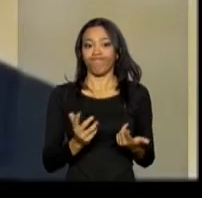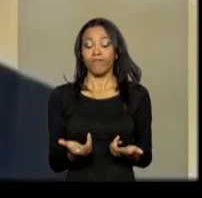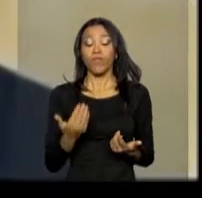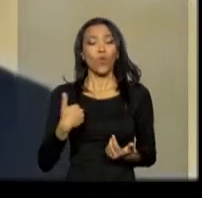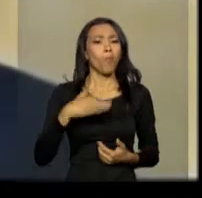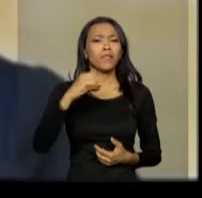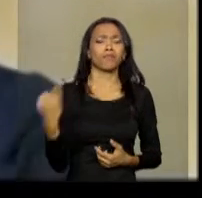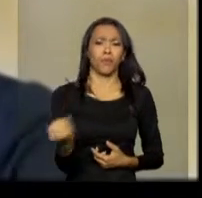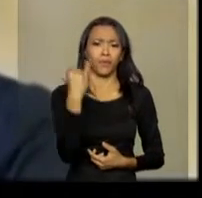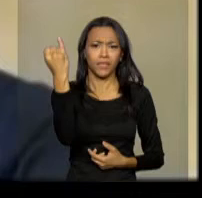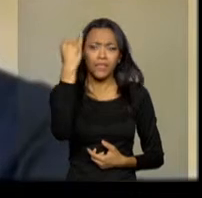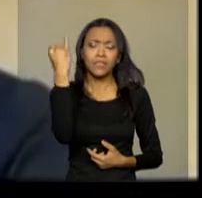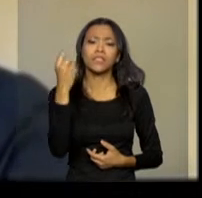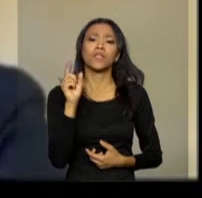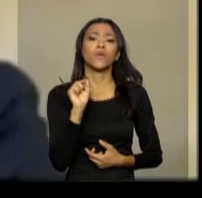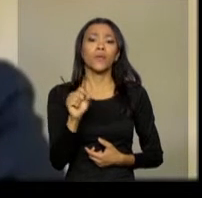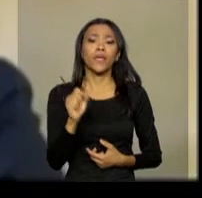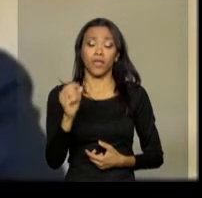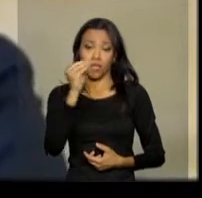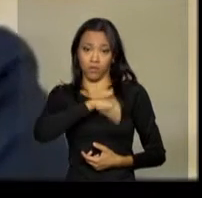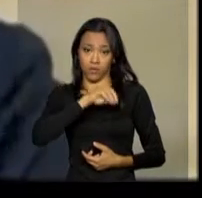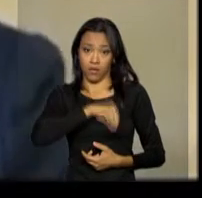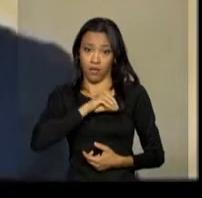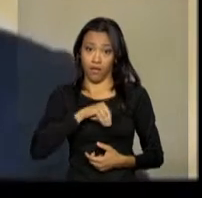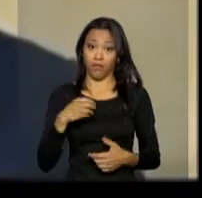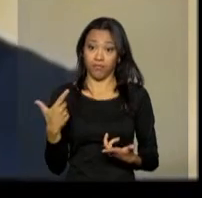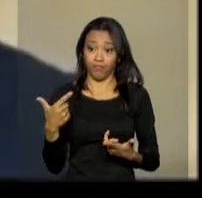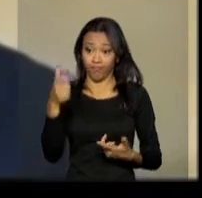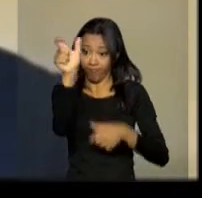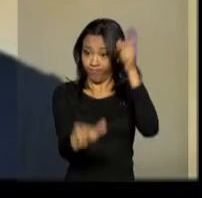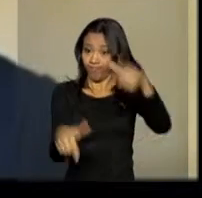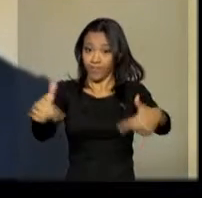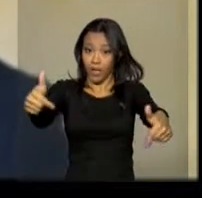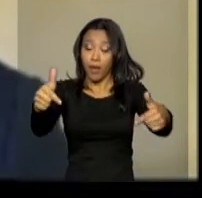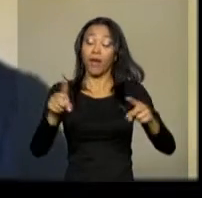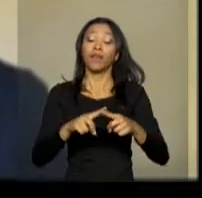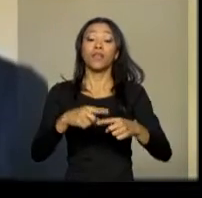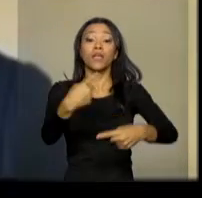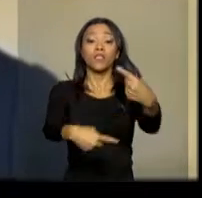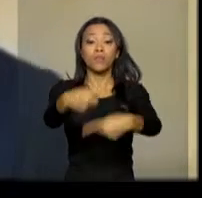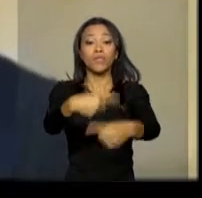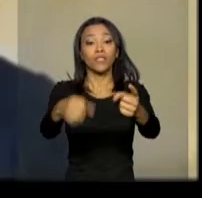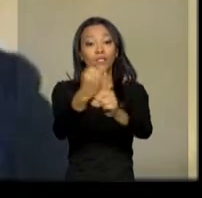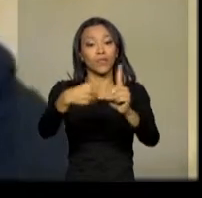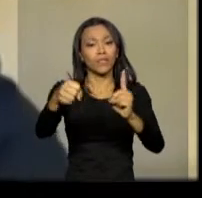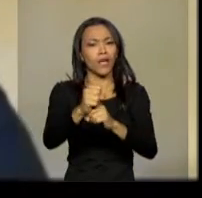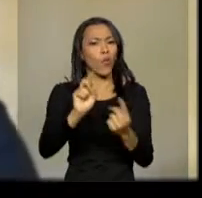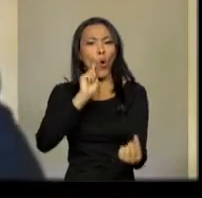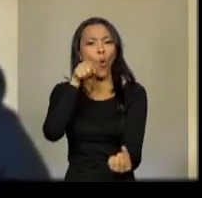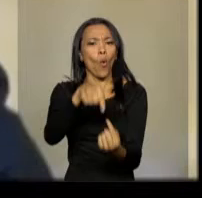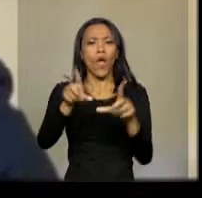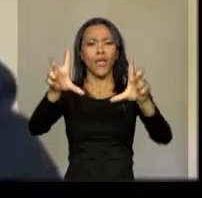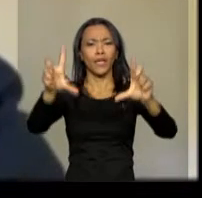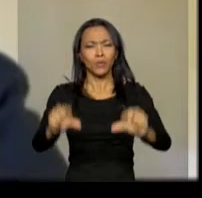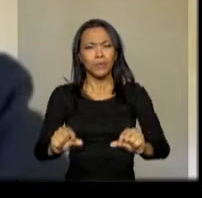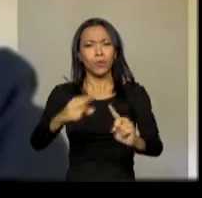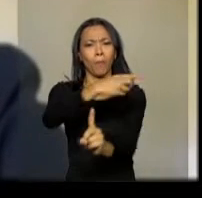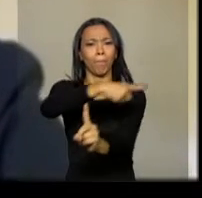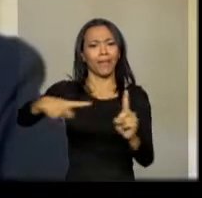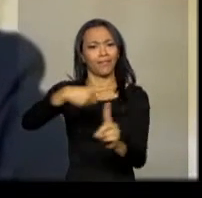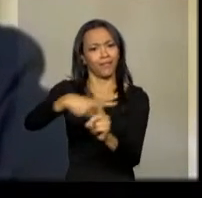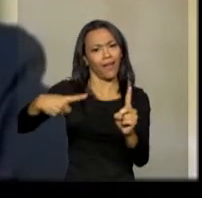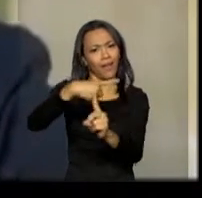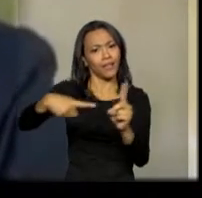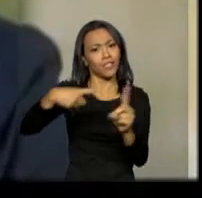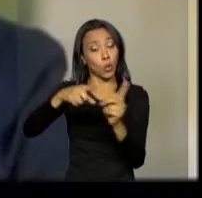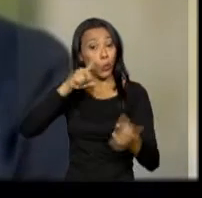mais importante é que os efeitos da renda do trabalho e das políticas sociais reduziram pela metade o risco